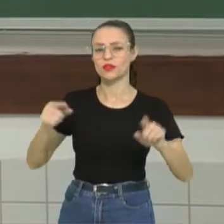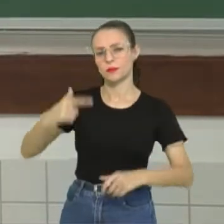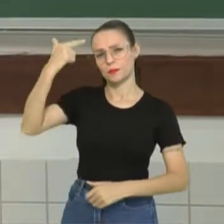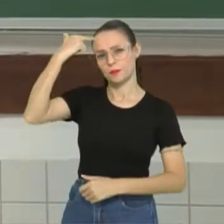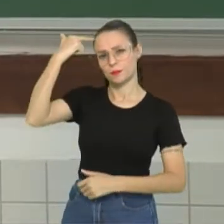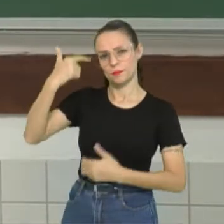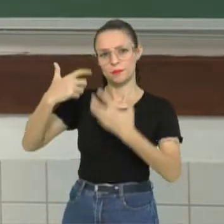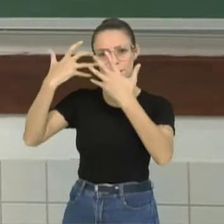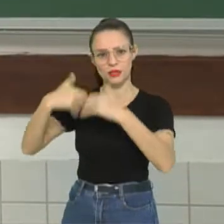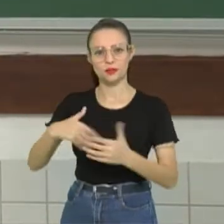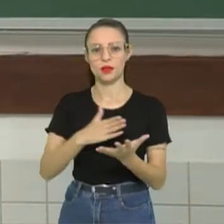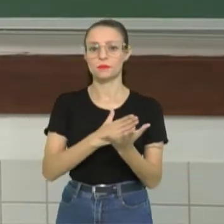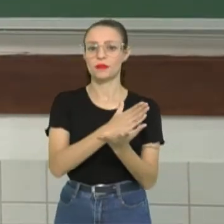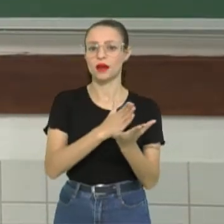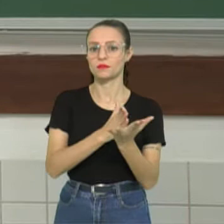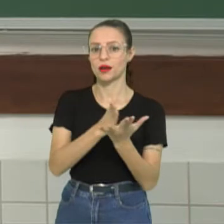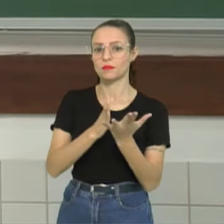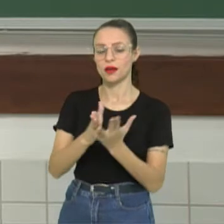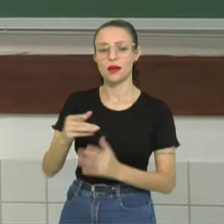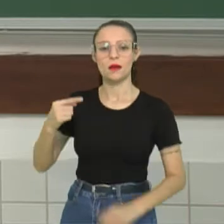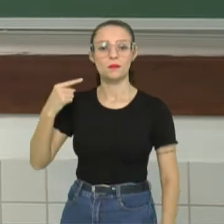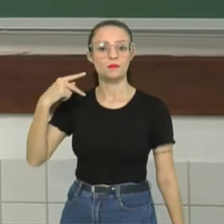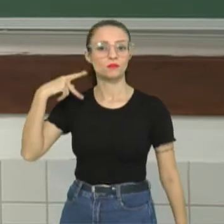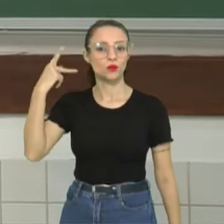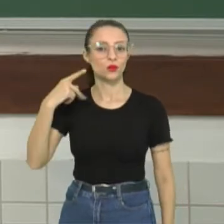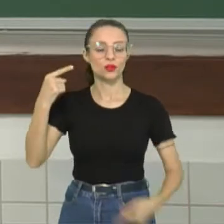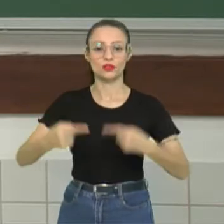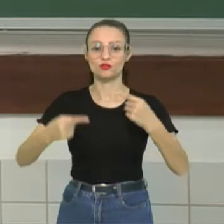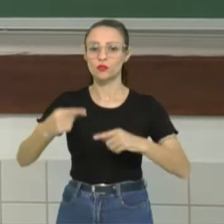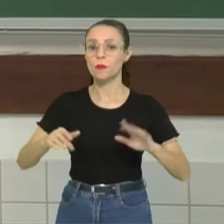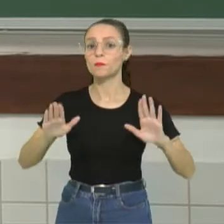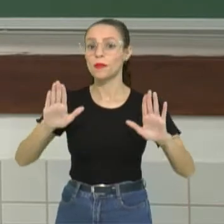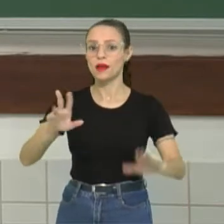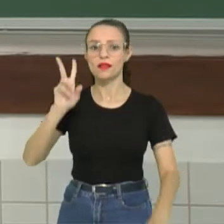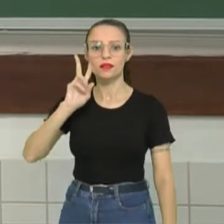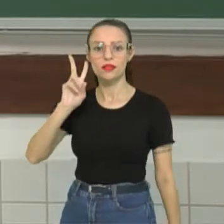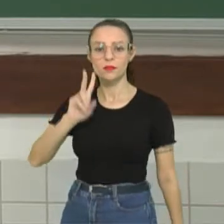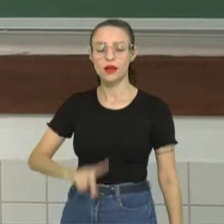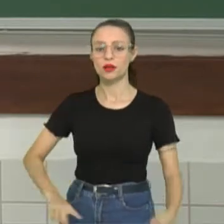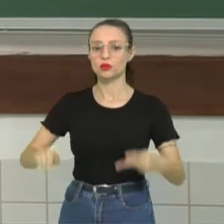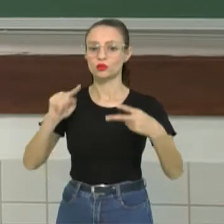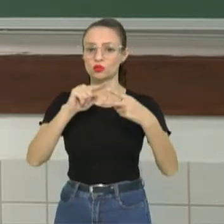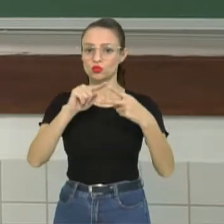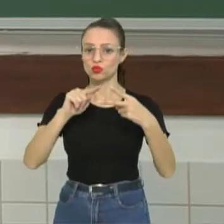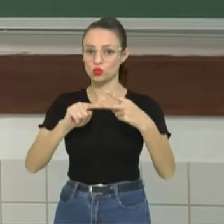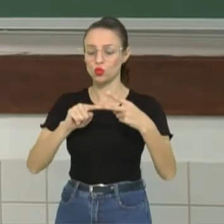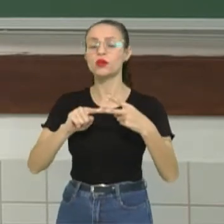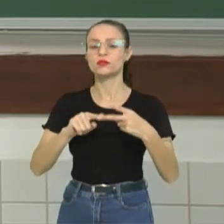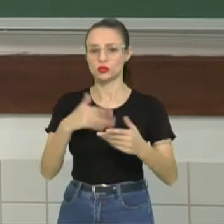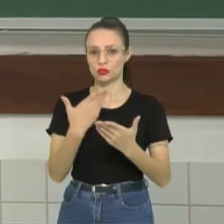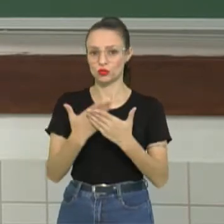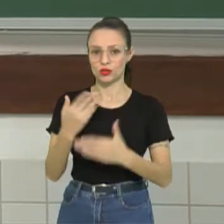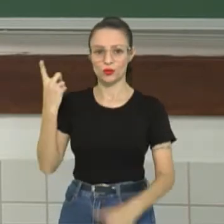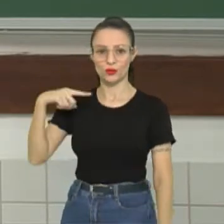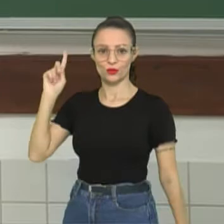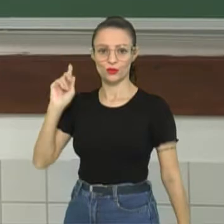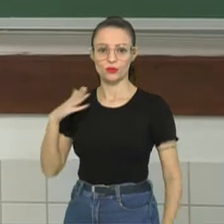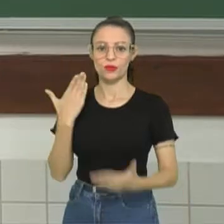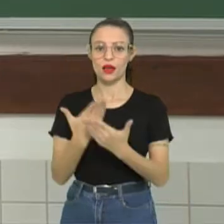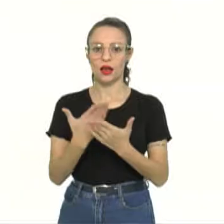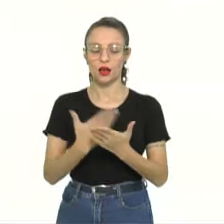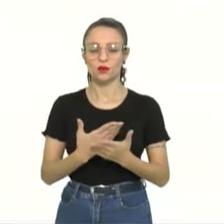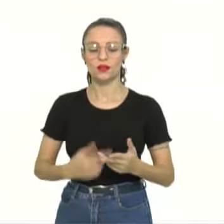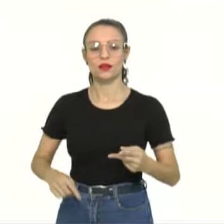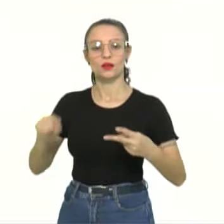correntes do pensamento político antes disso eu quero relembrar duas correntes e importantes que nós estudamos na última